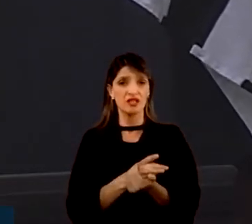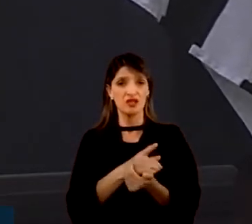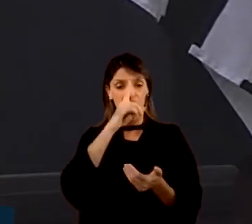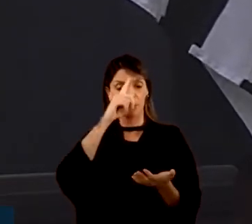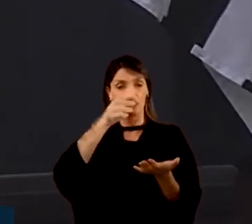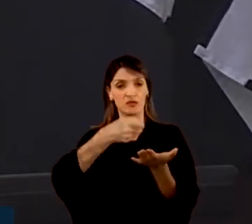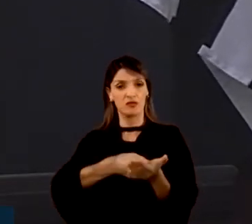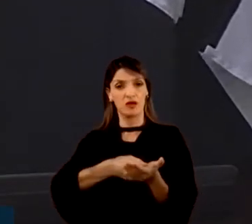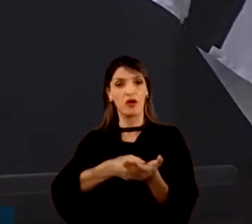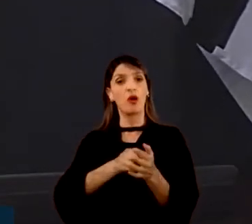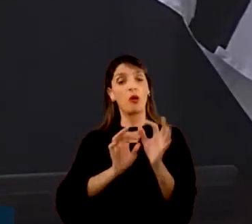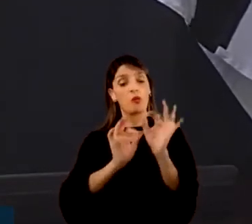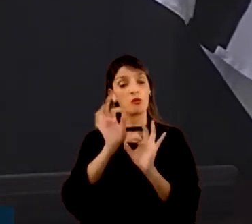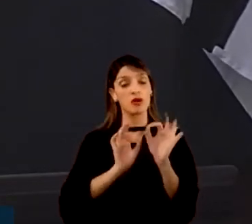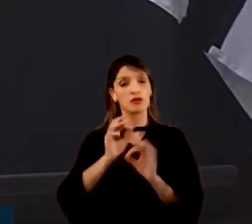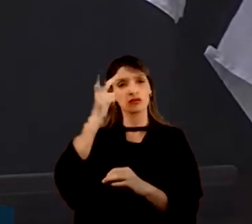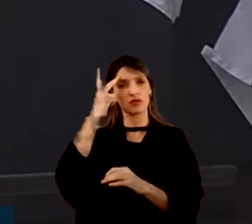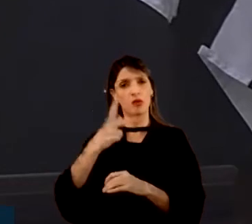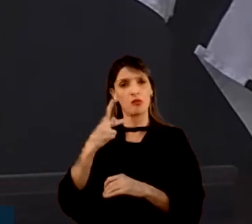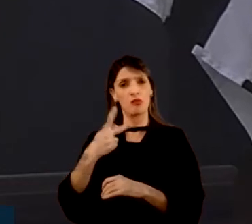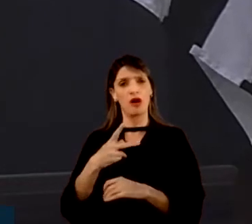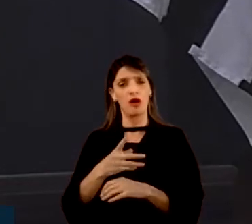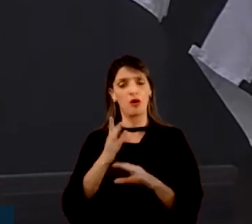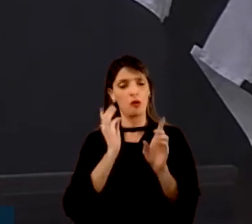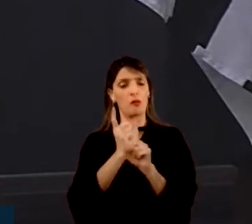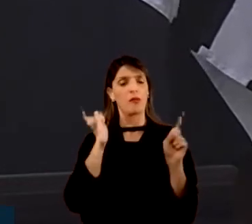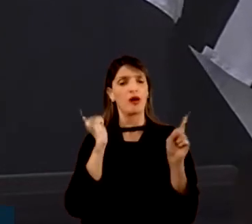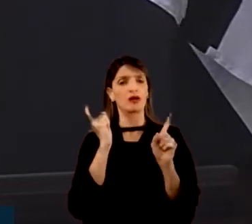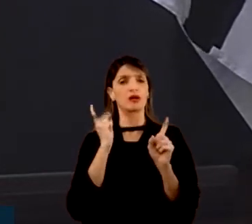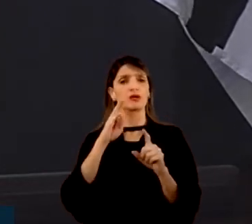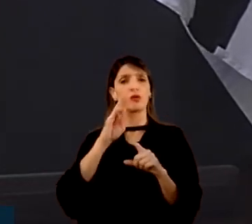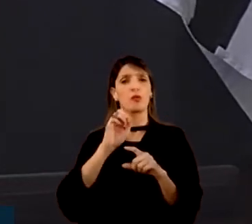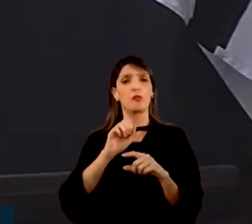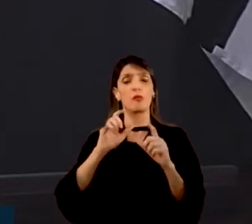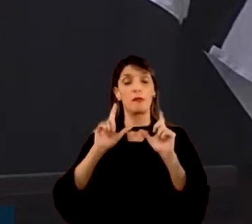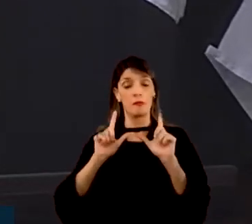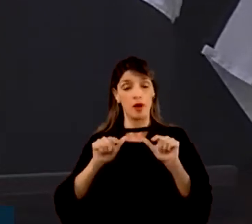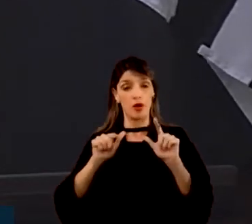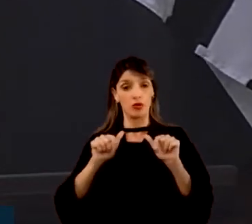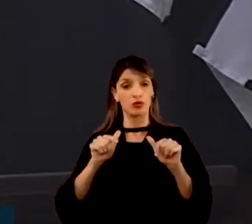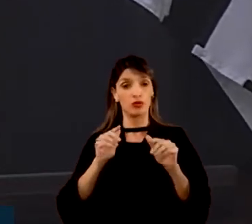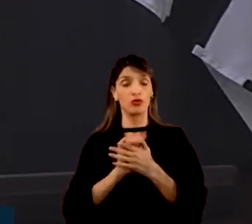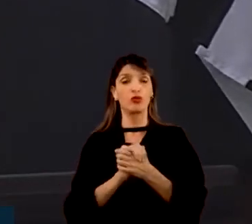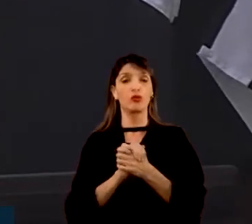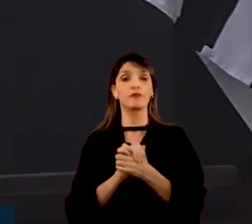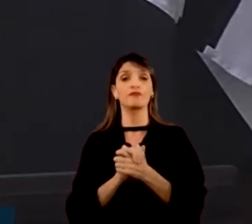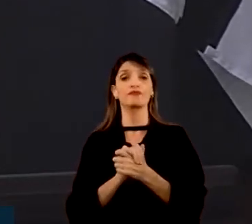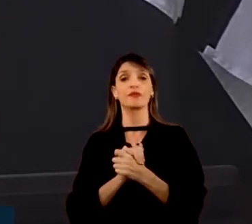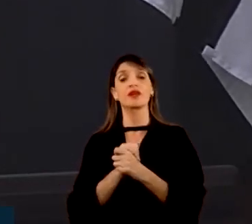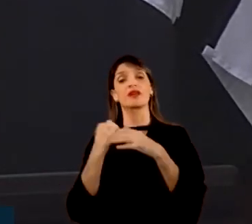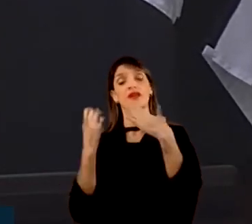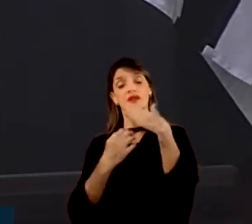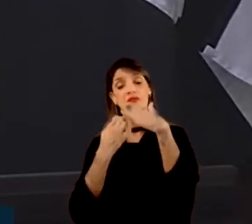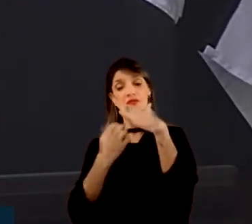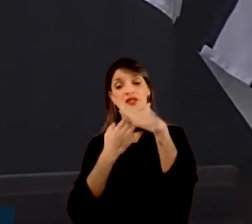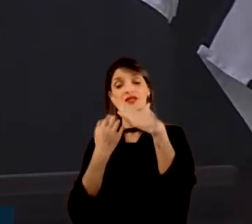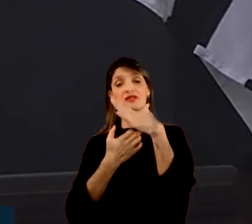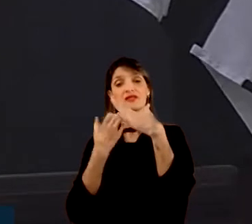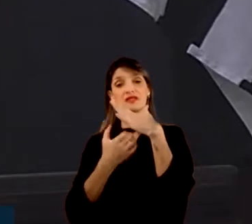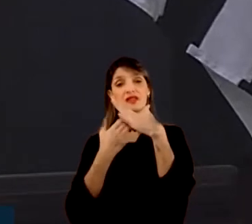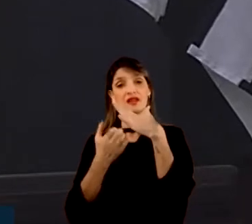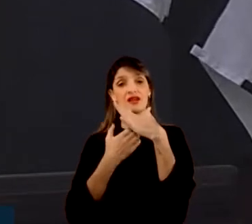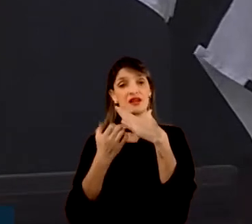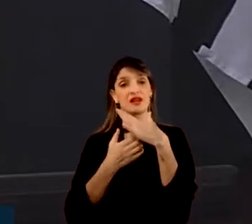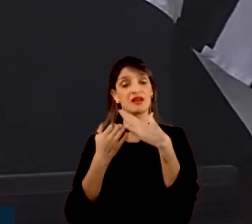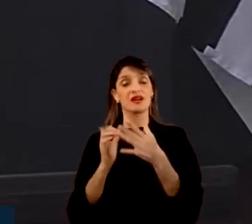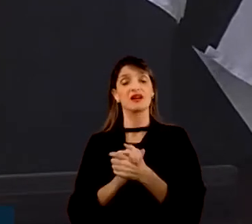Paulo, está no Pacto Bauru e acabou afetando esses empresários. Eu sinto muito mesmo